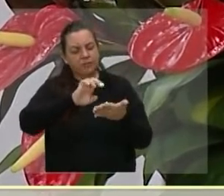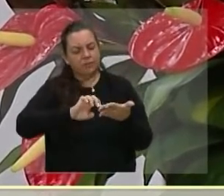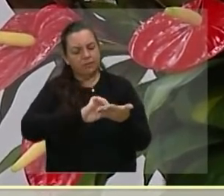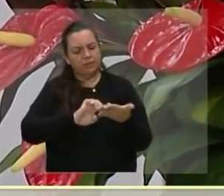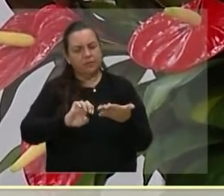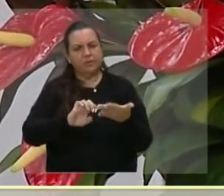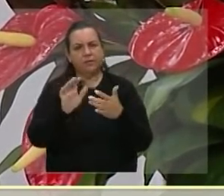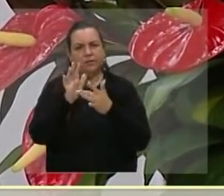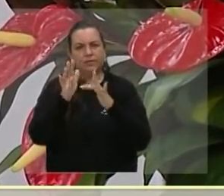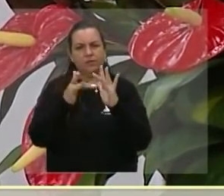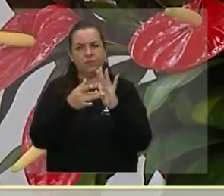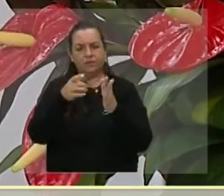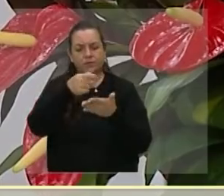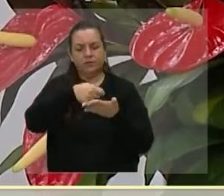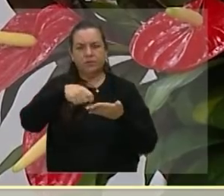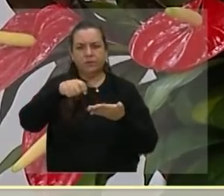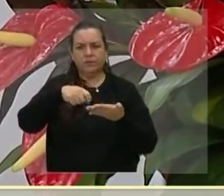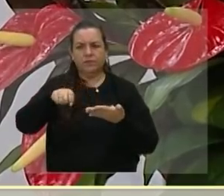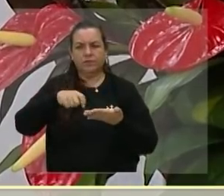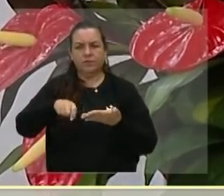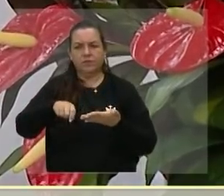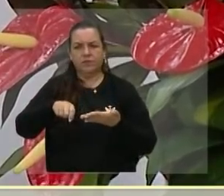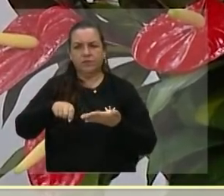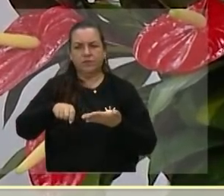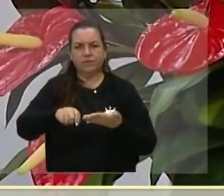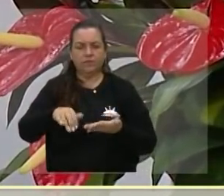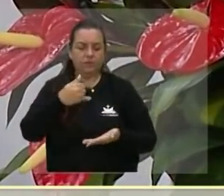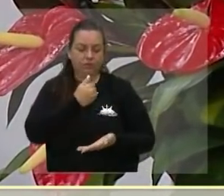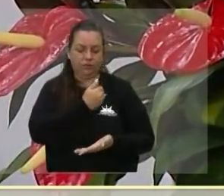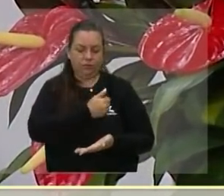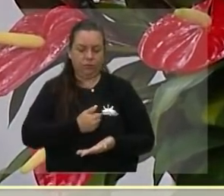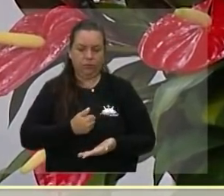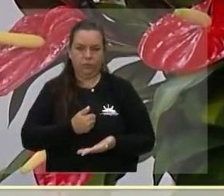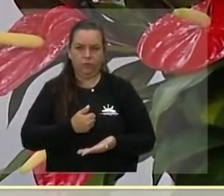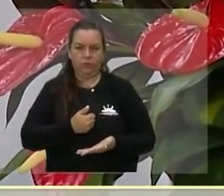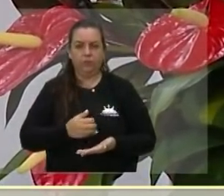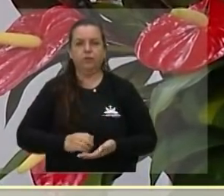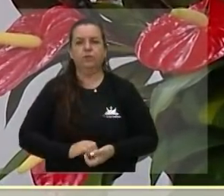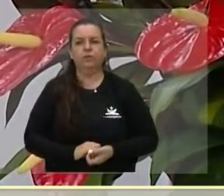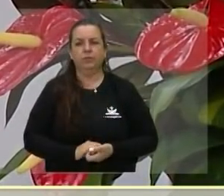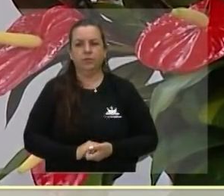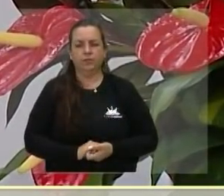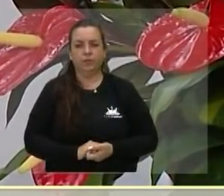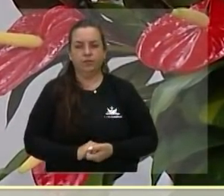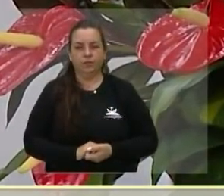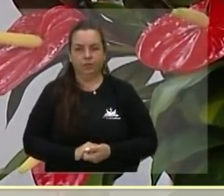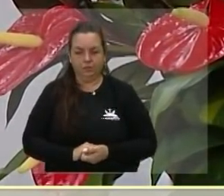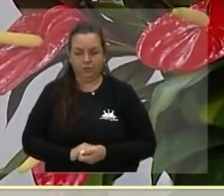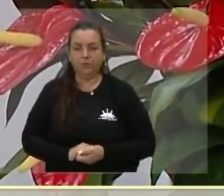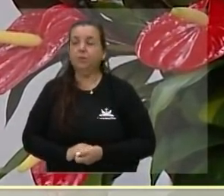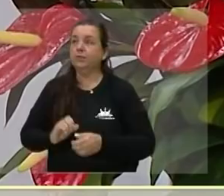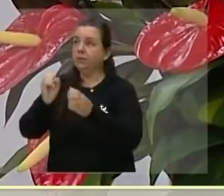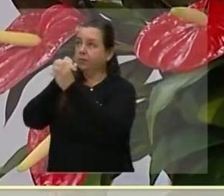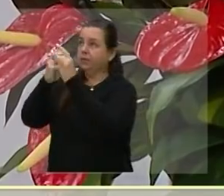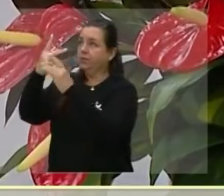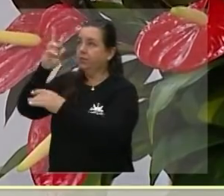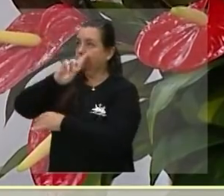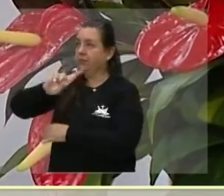do evangelho de jesus cristo o segundo joão